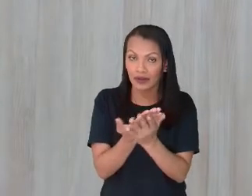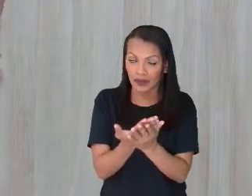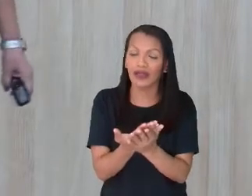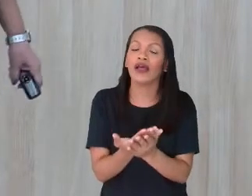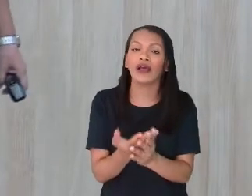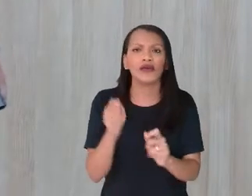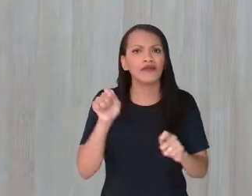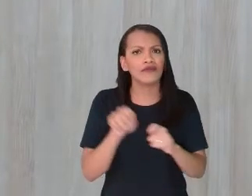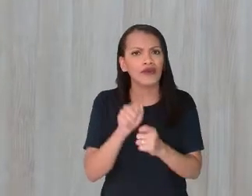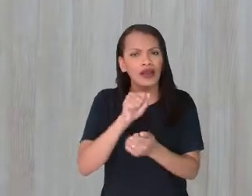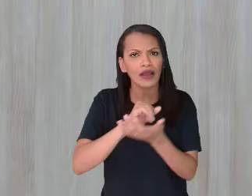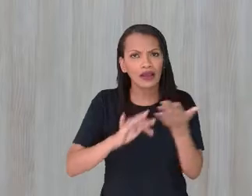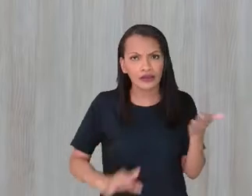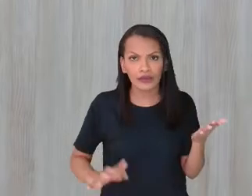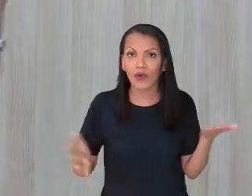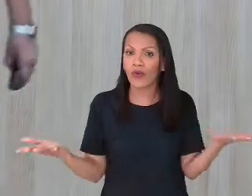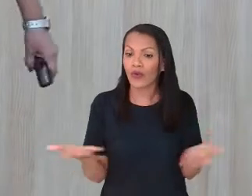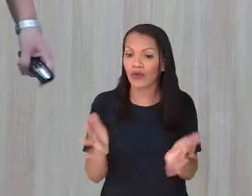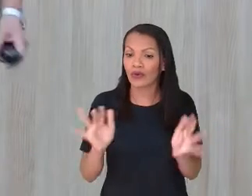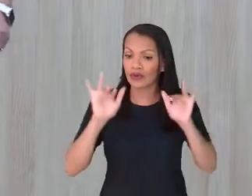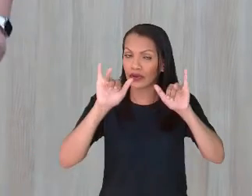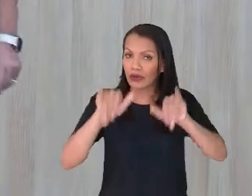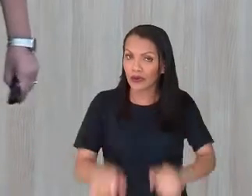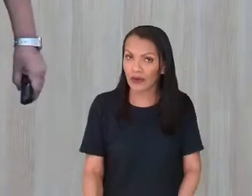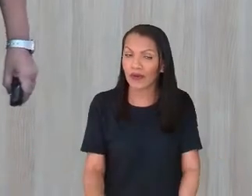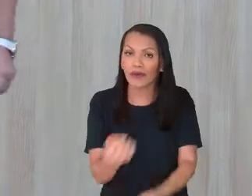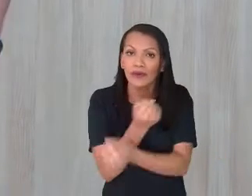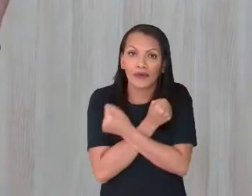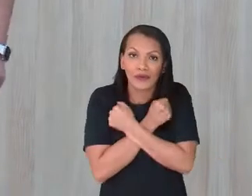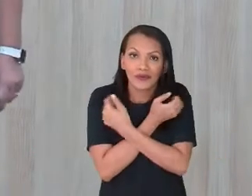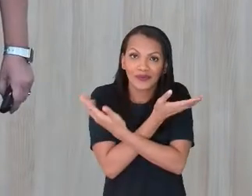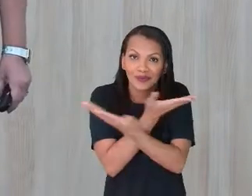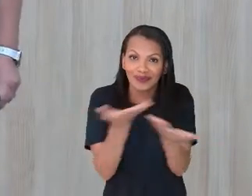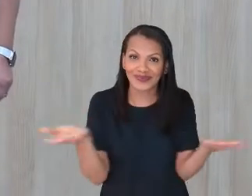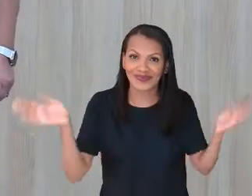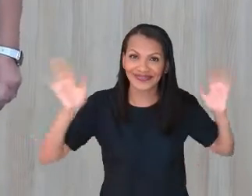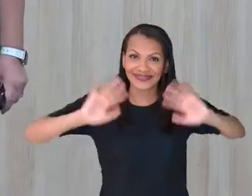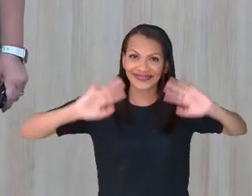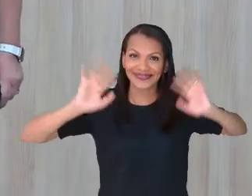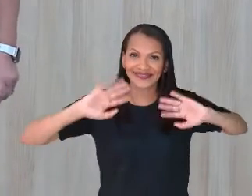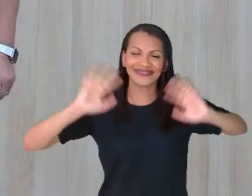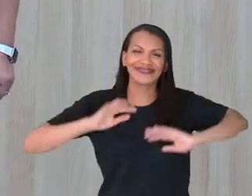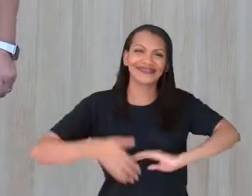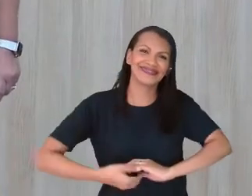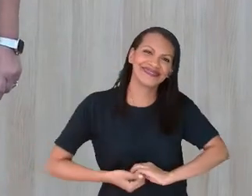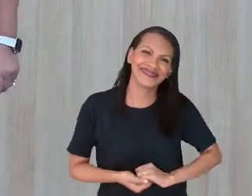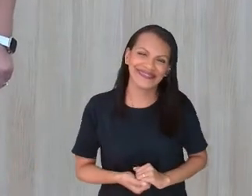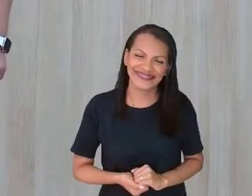gente pode comentar. Então, por hoje é só. Um grande abraço a todos. Tchau, tchau, pessoal.